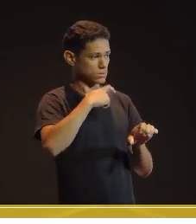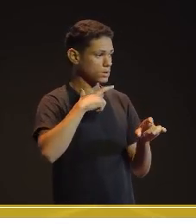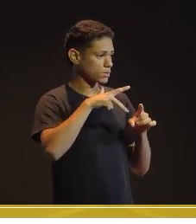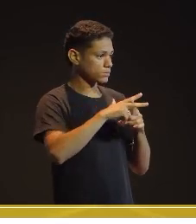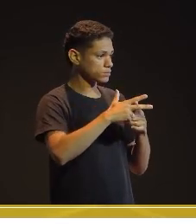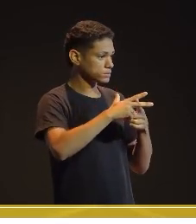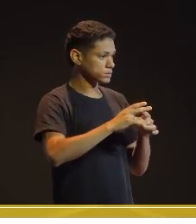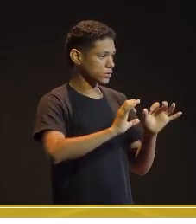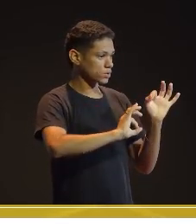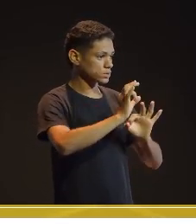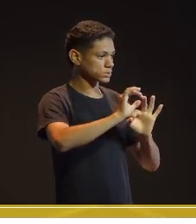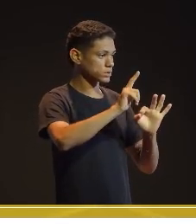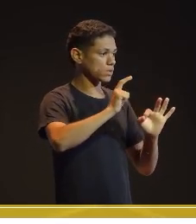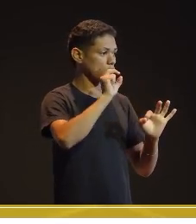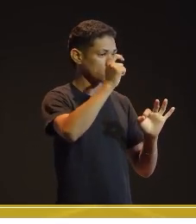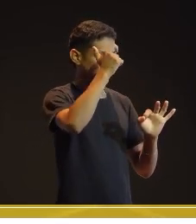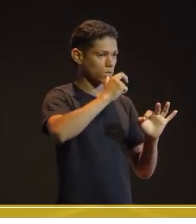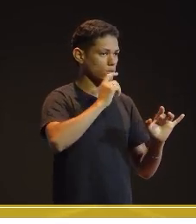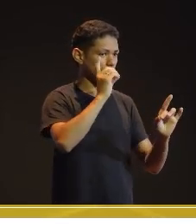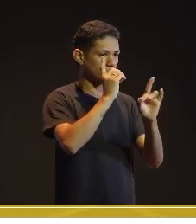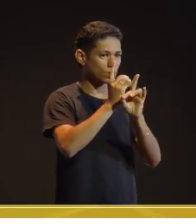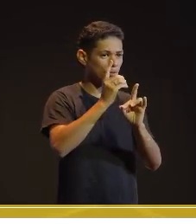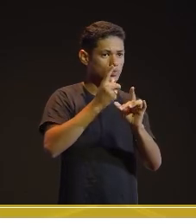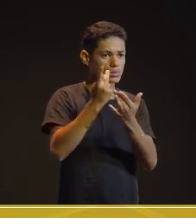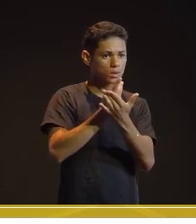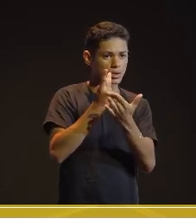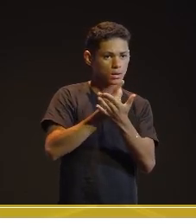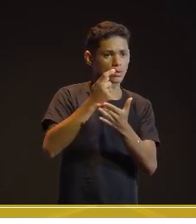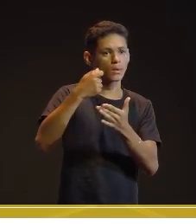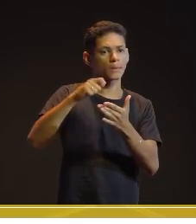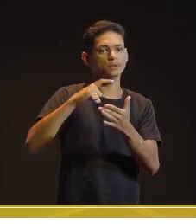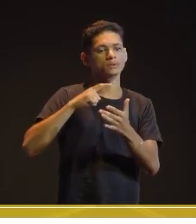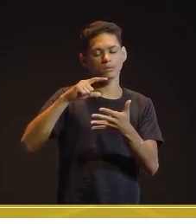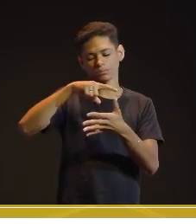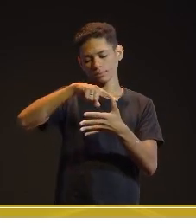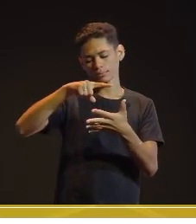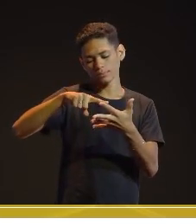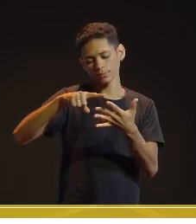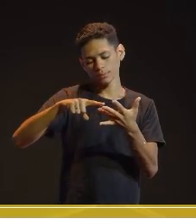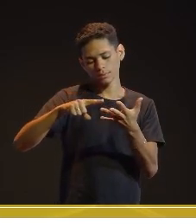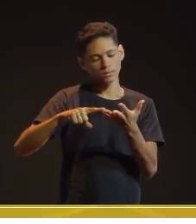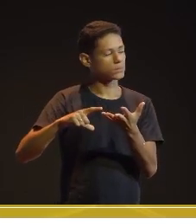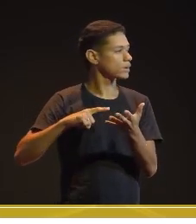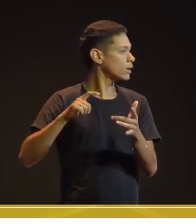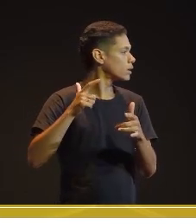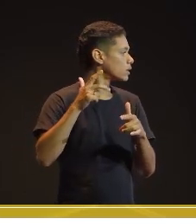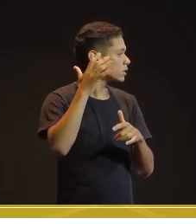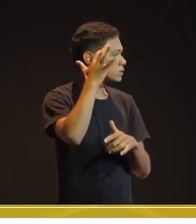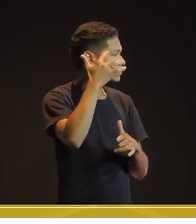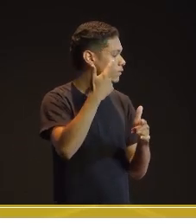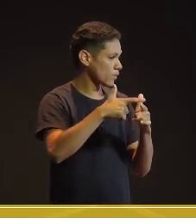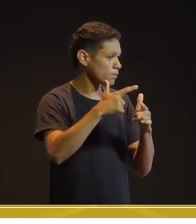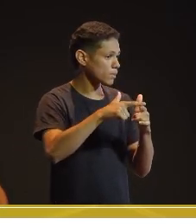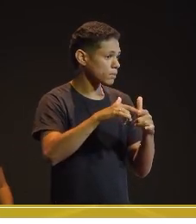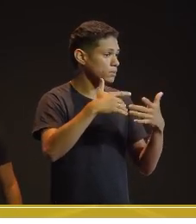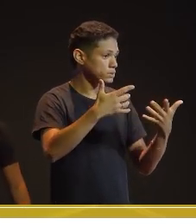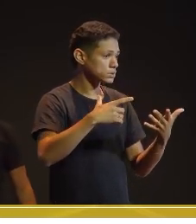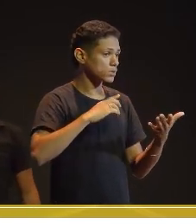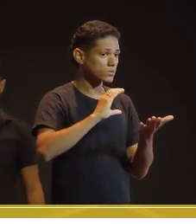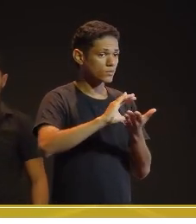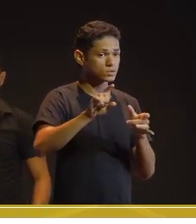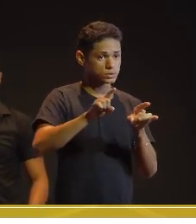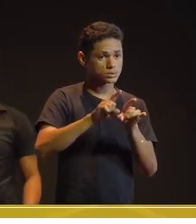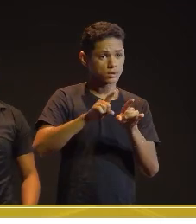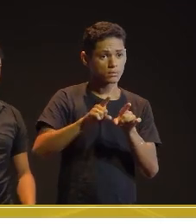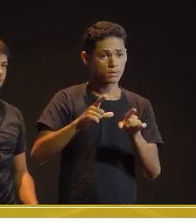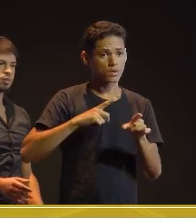manutenção é eu detecto uma falha e tenho que contar o tempo para eu resolver aquele problema. E os dos inversores